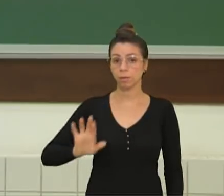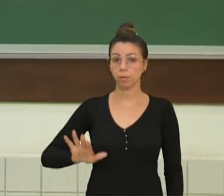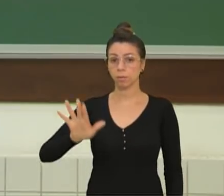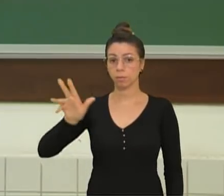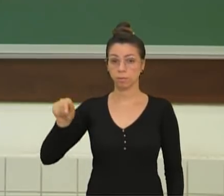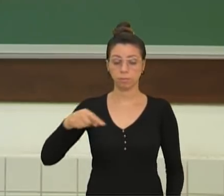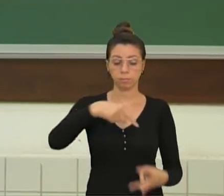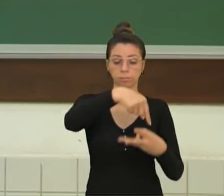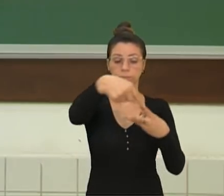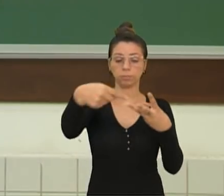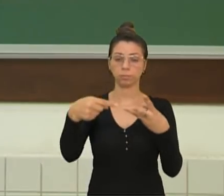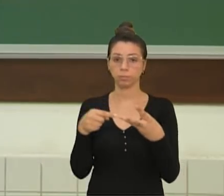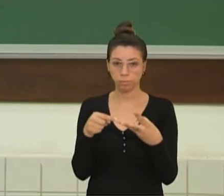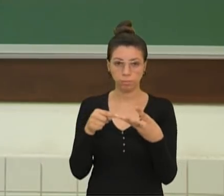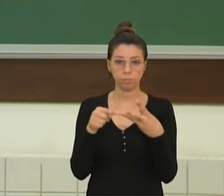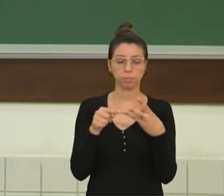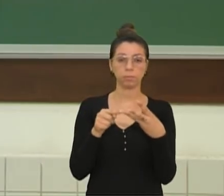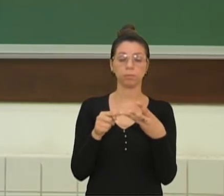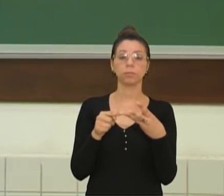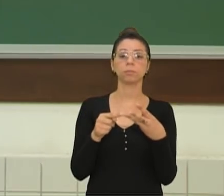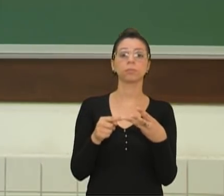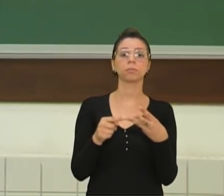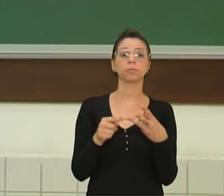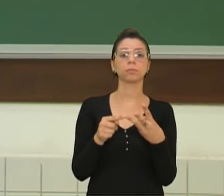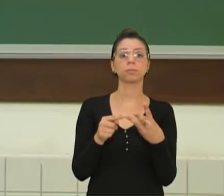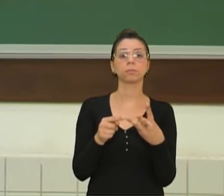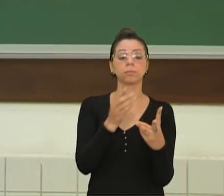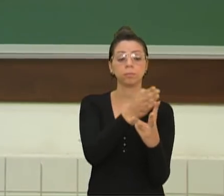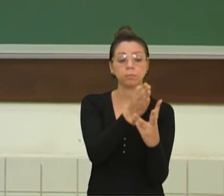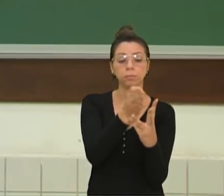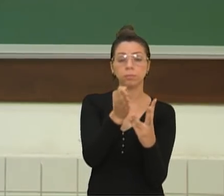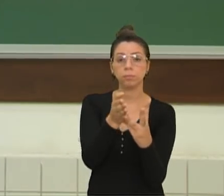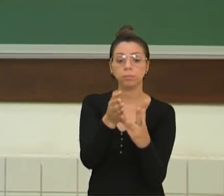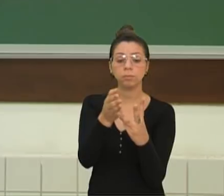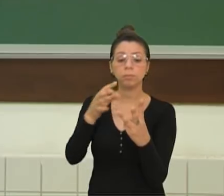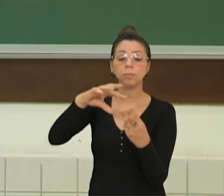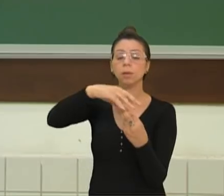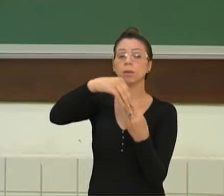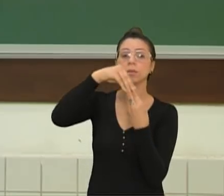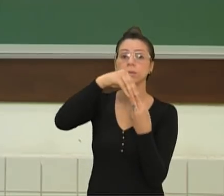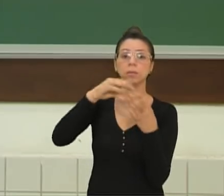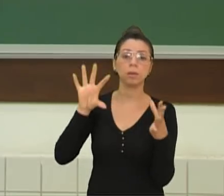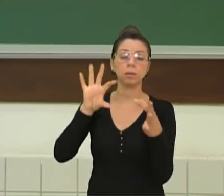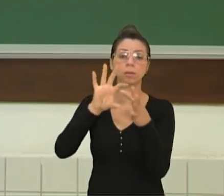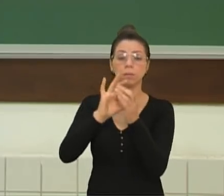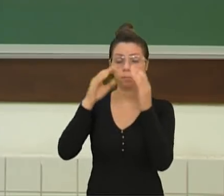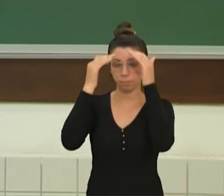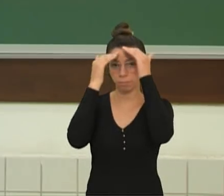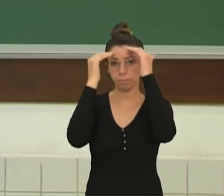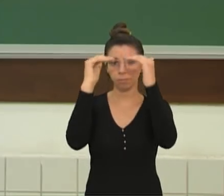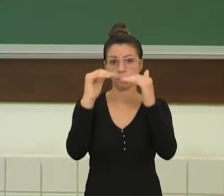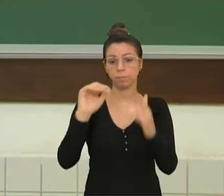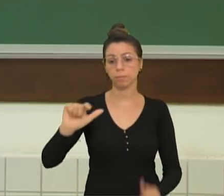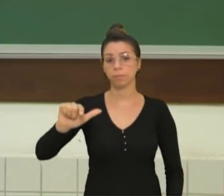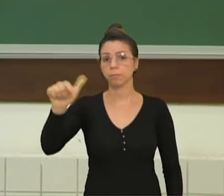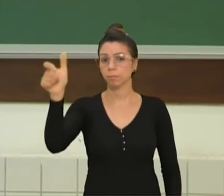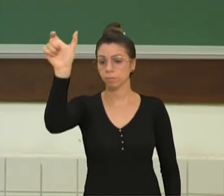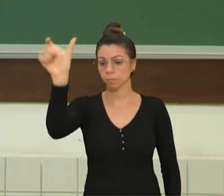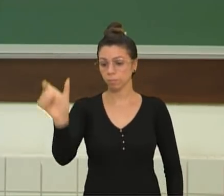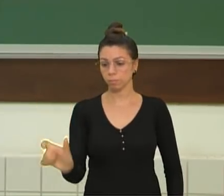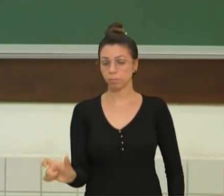três matrizes, né, elas, de certa forma, se coligam no sentido de respeito ao outro,